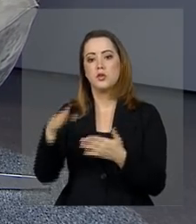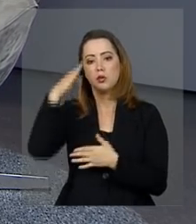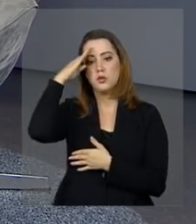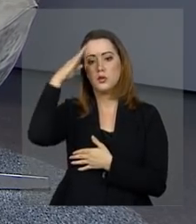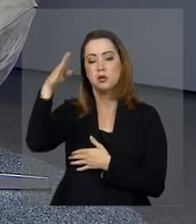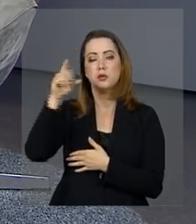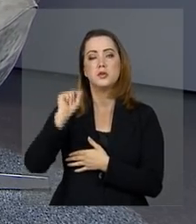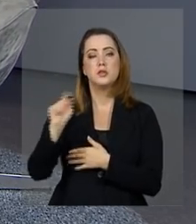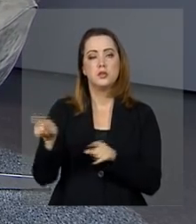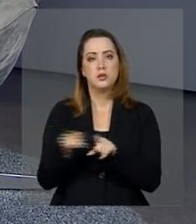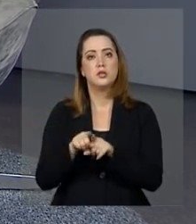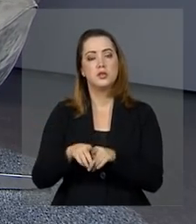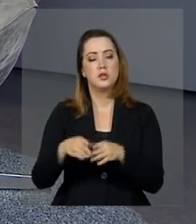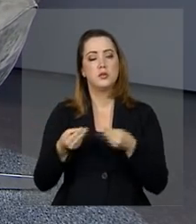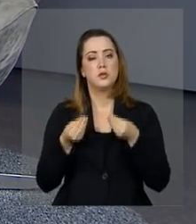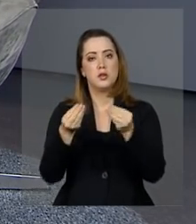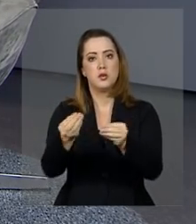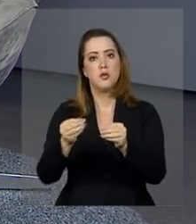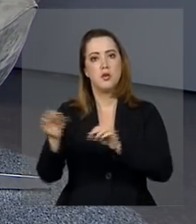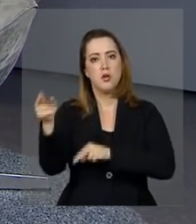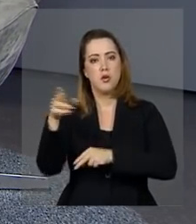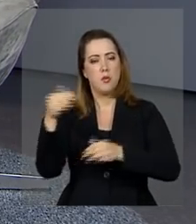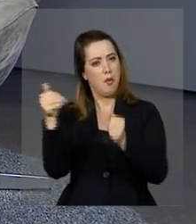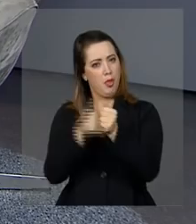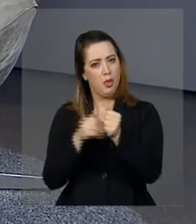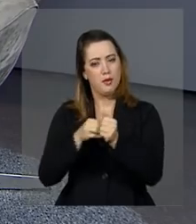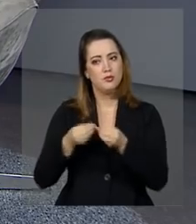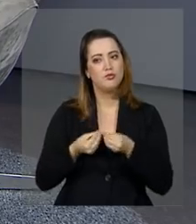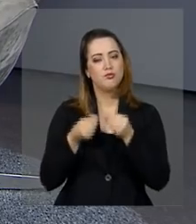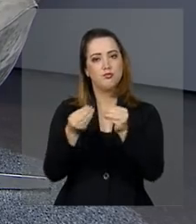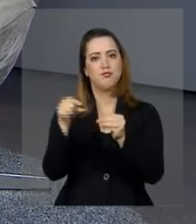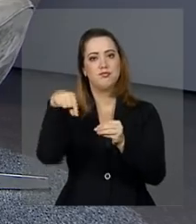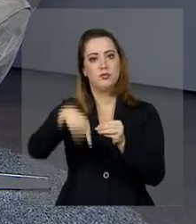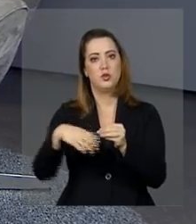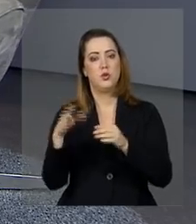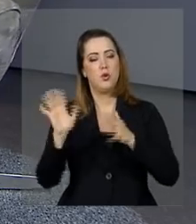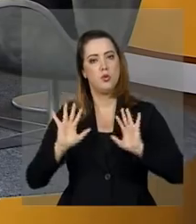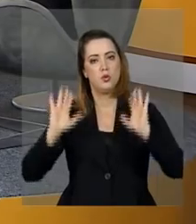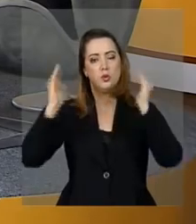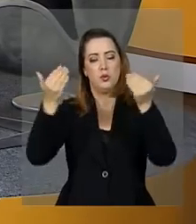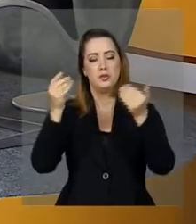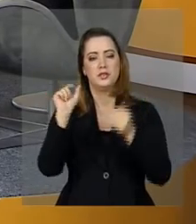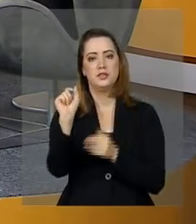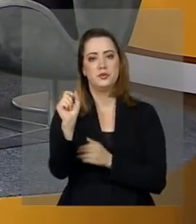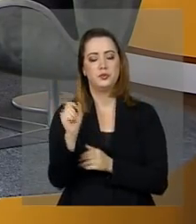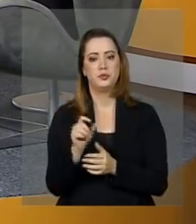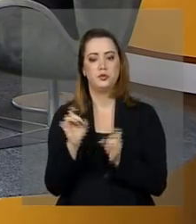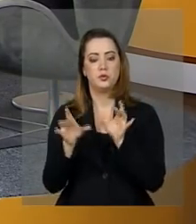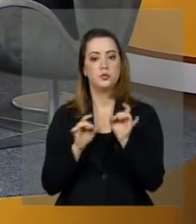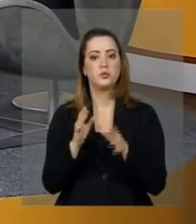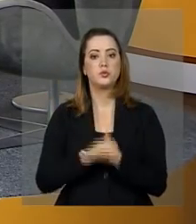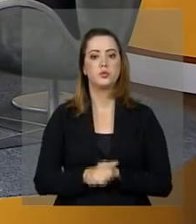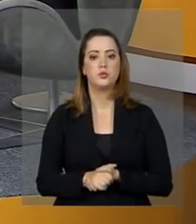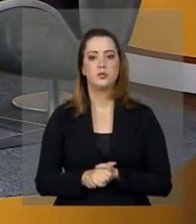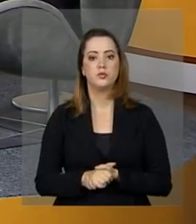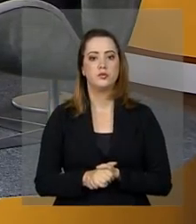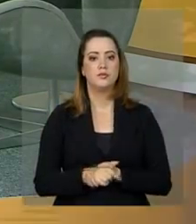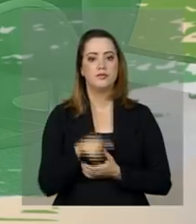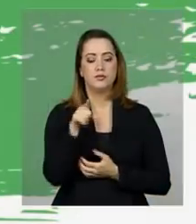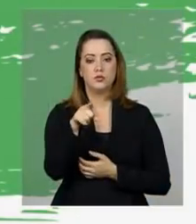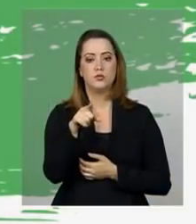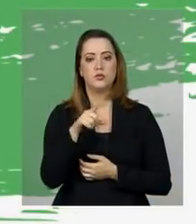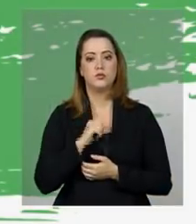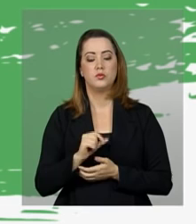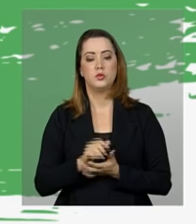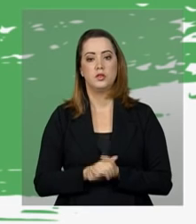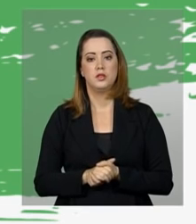uma surpresa, uma homenagem especial nesse dia tão importante para nós brasileiros. Vamos conferir. Tá no 5 já, tico-tico,